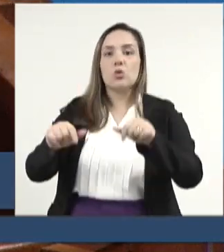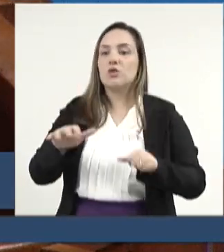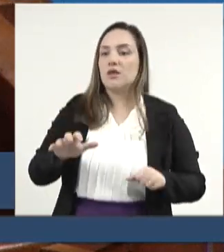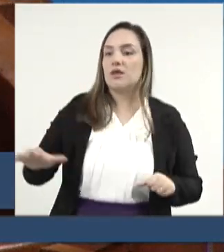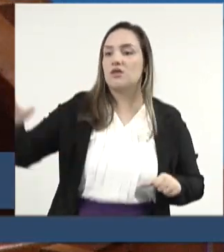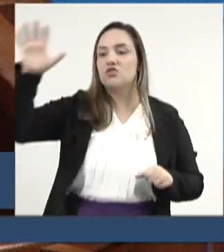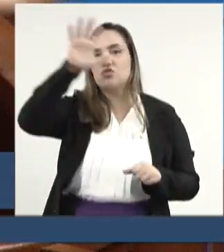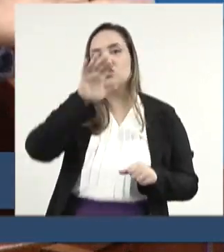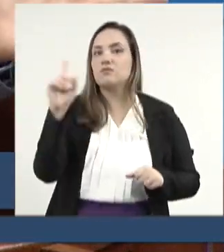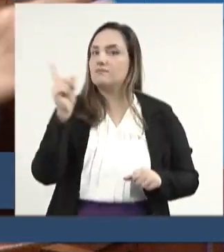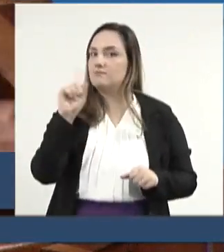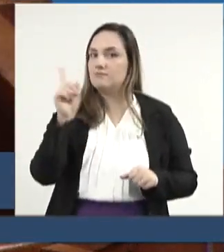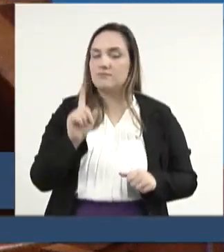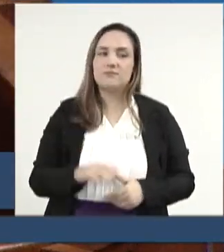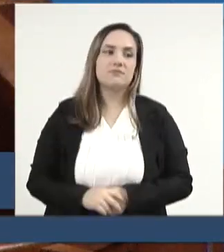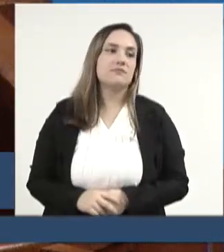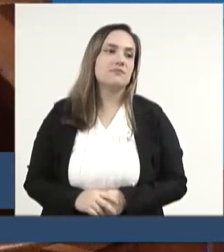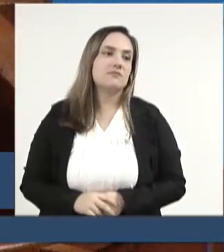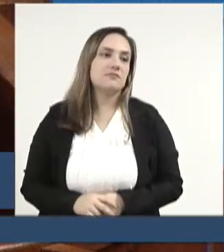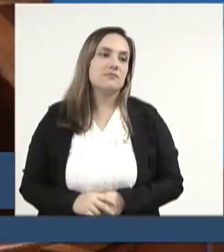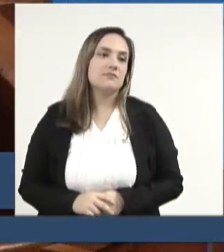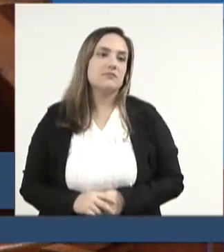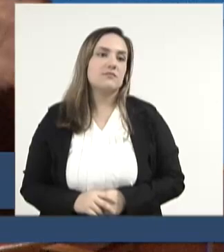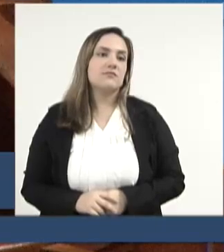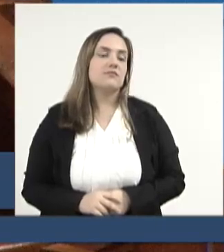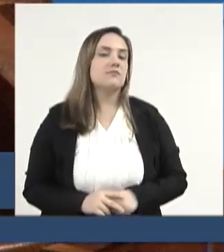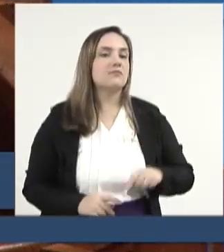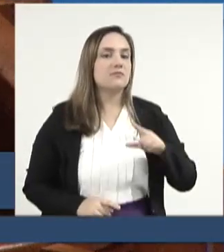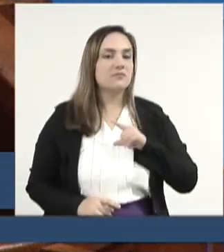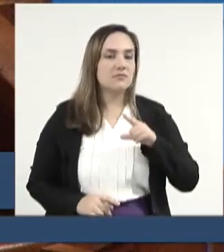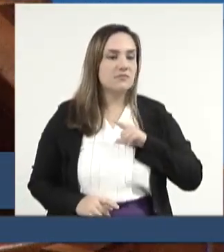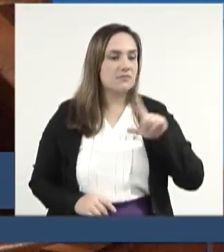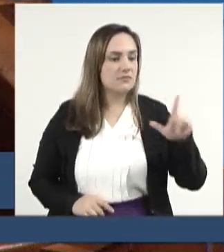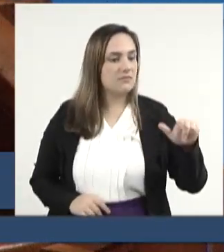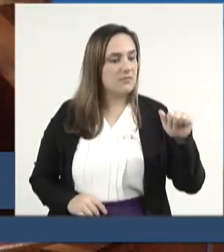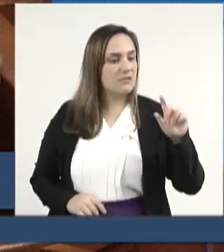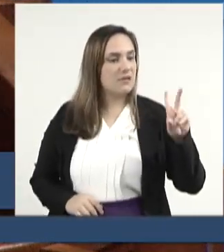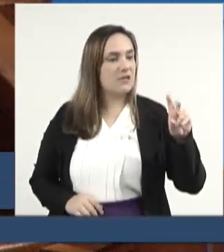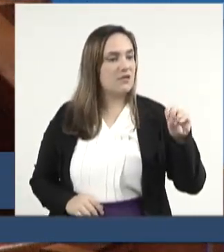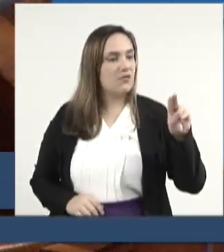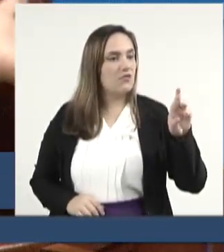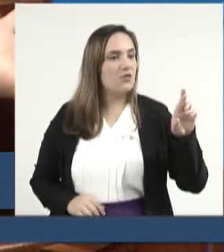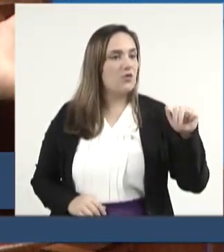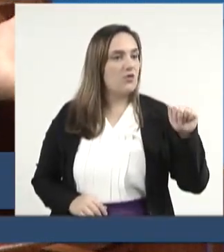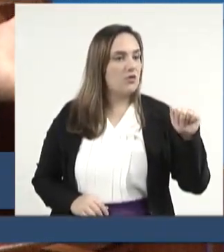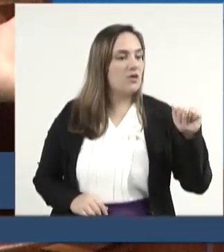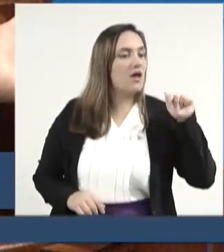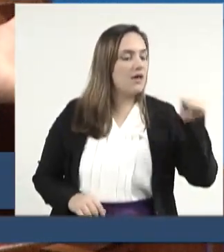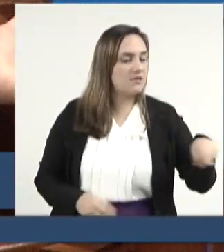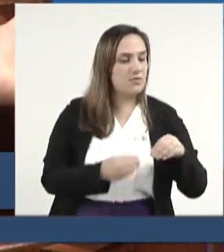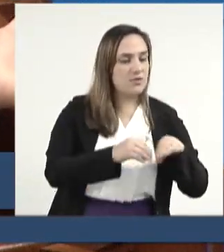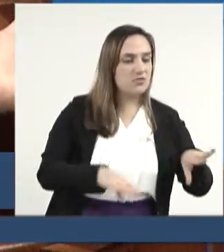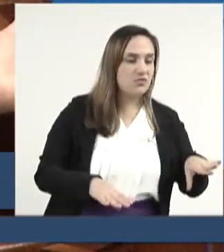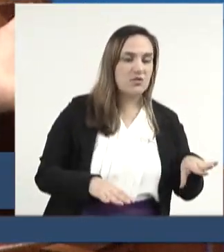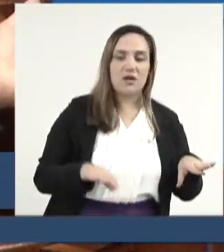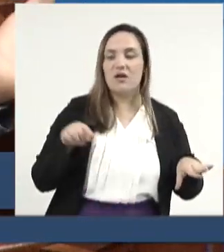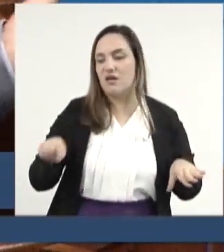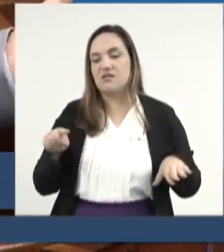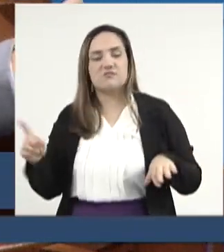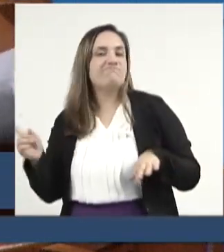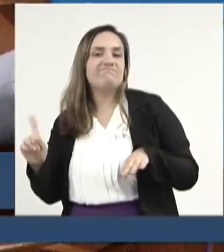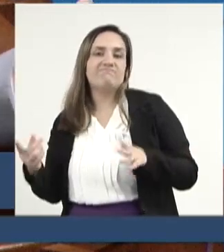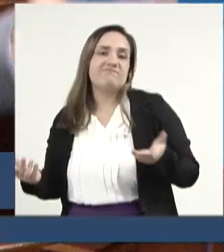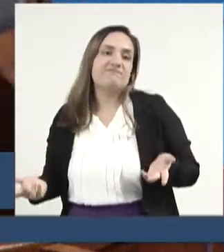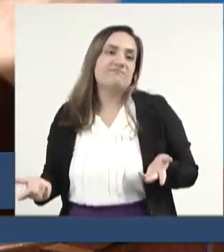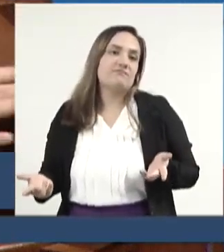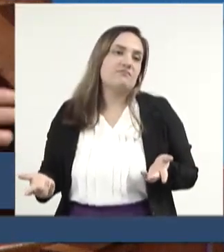regiões do estado. E uma mesma lavoura, às vezes, do lado da outra, dependendo da época de plantio, foi atingida pelo evento climático dentro de